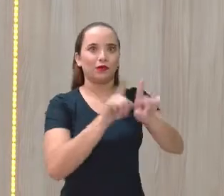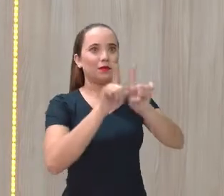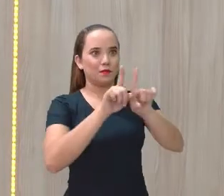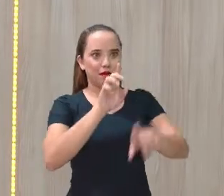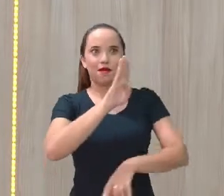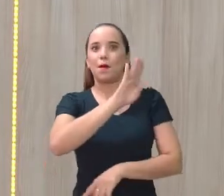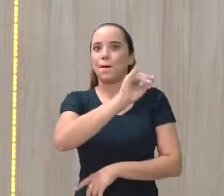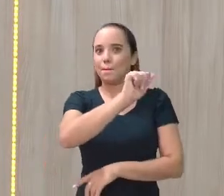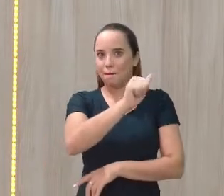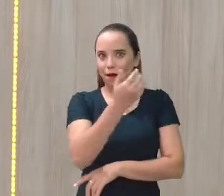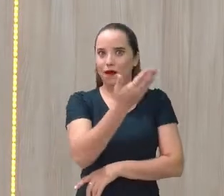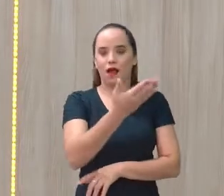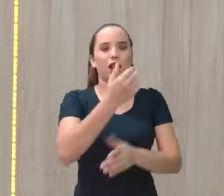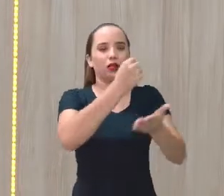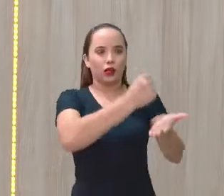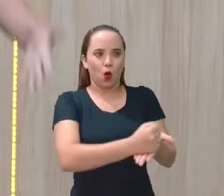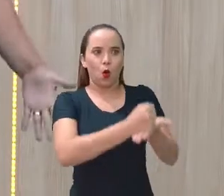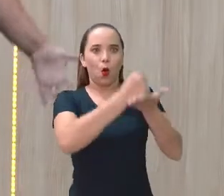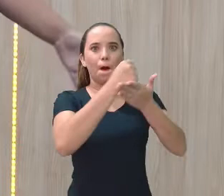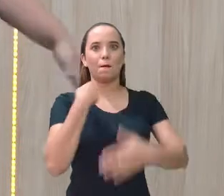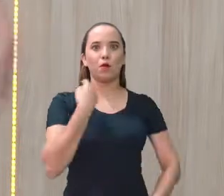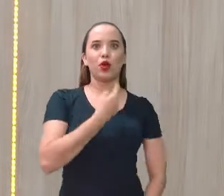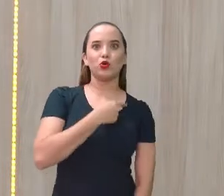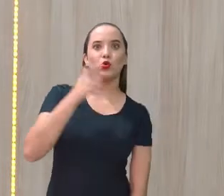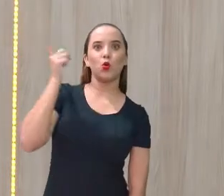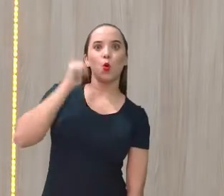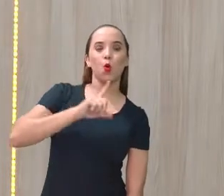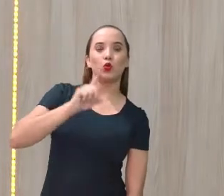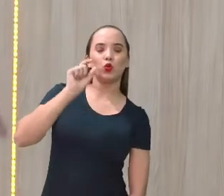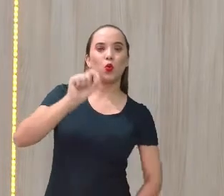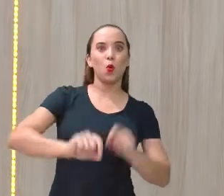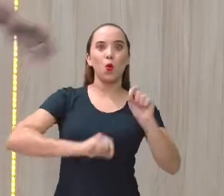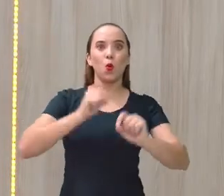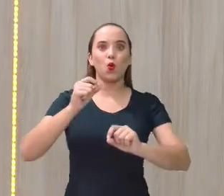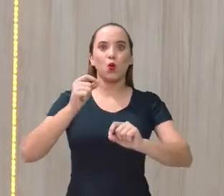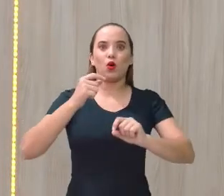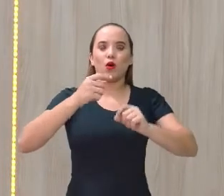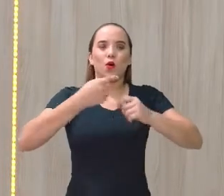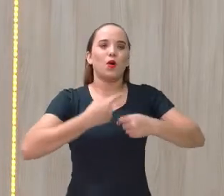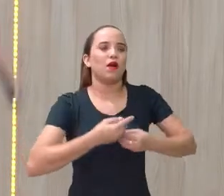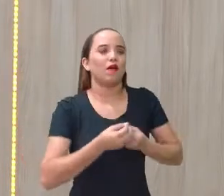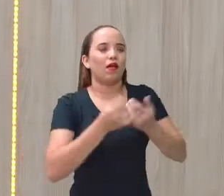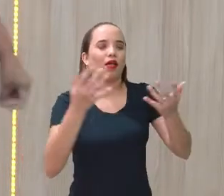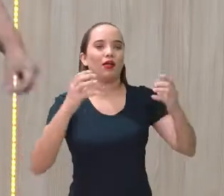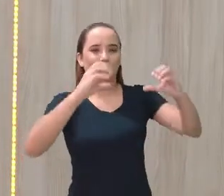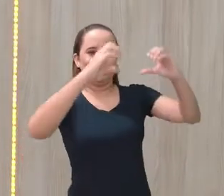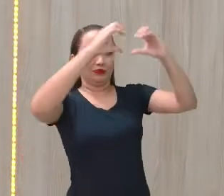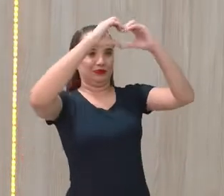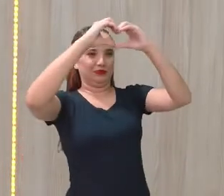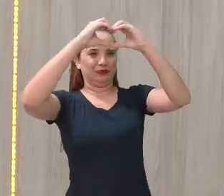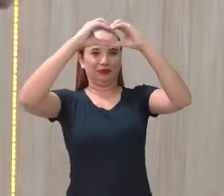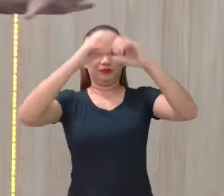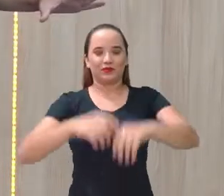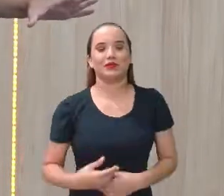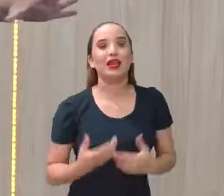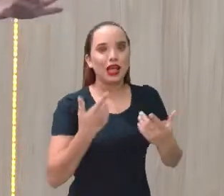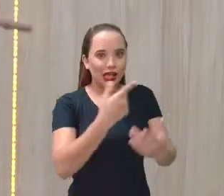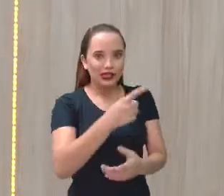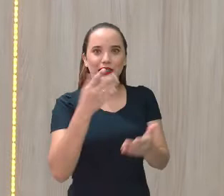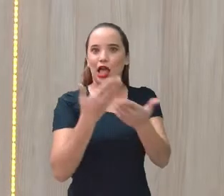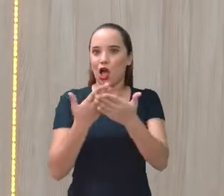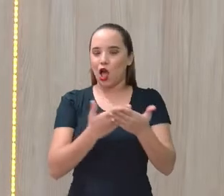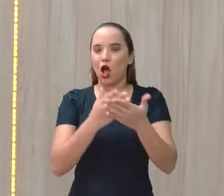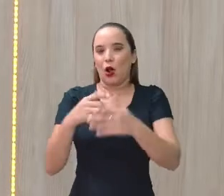todo o suporte para que a gente consiga levar essa aula, coração para ela, essa aula da melhor forma